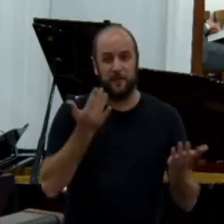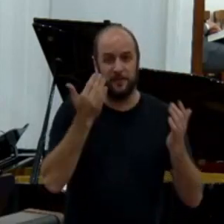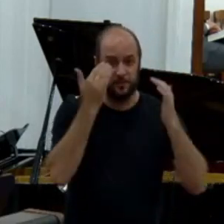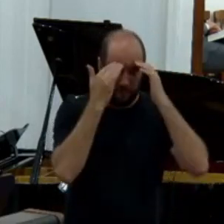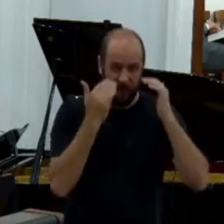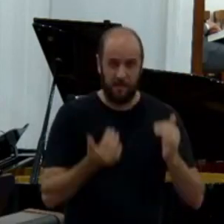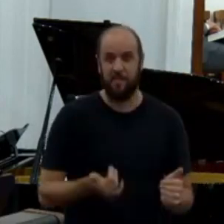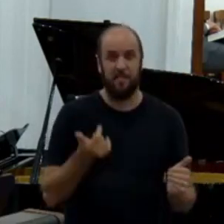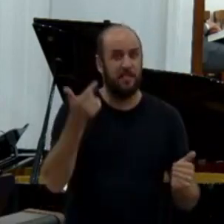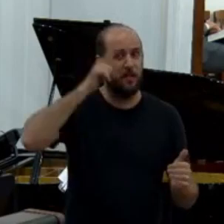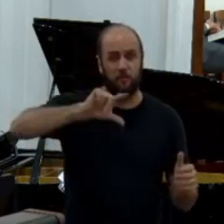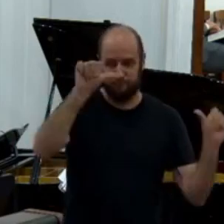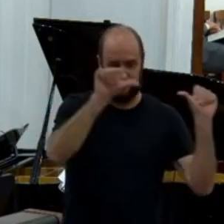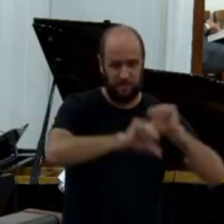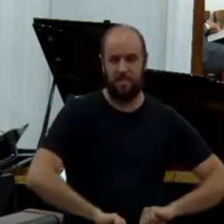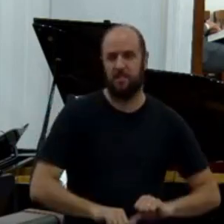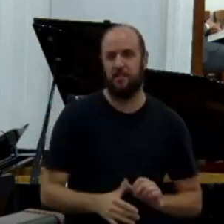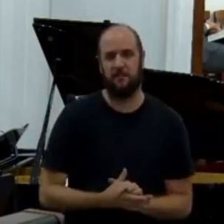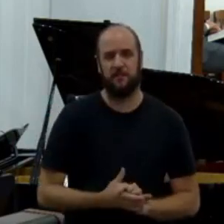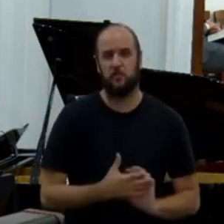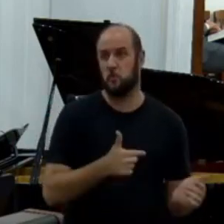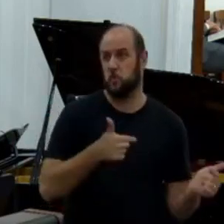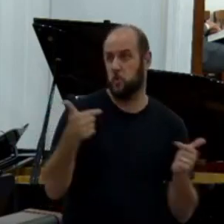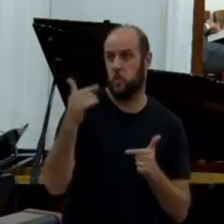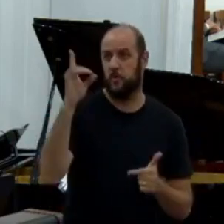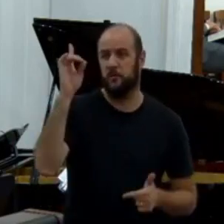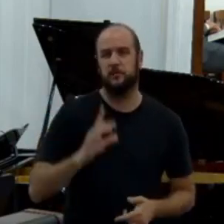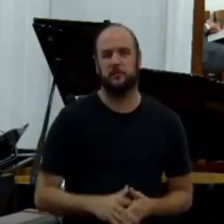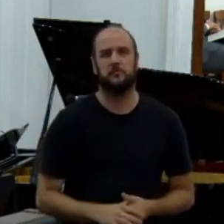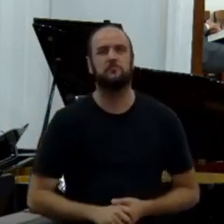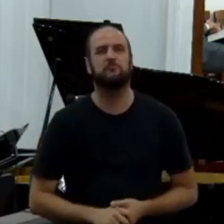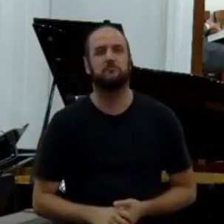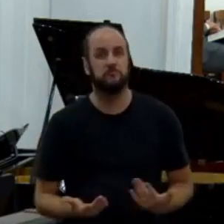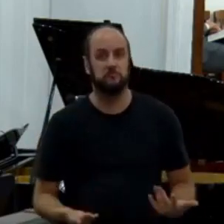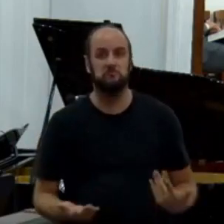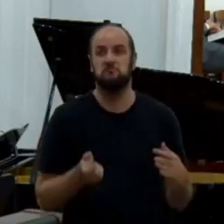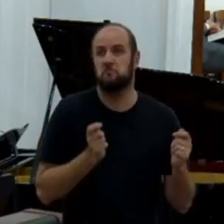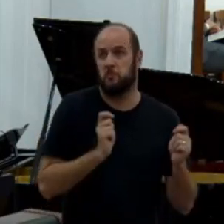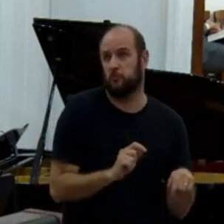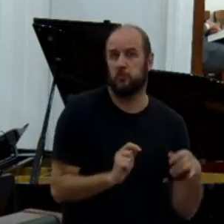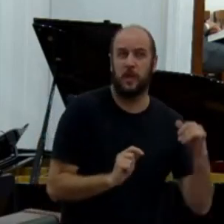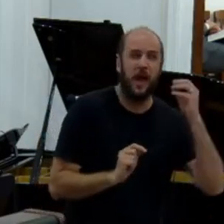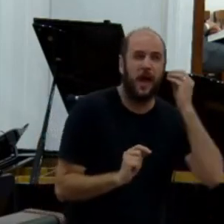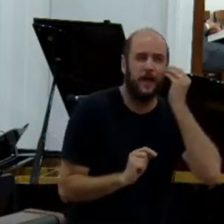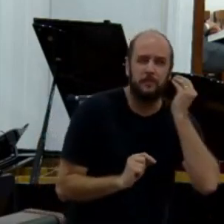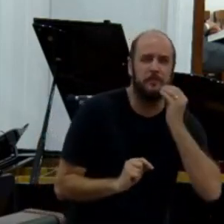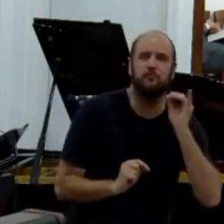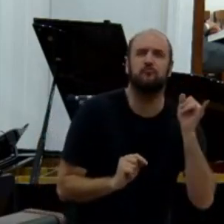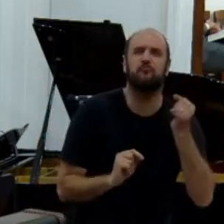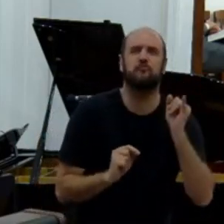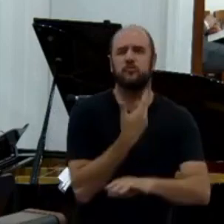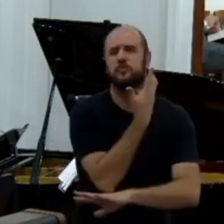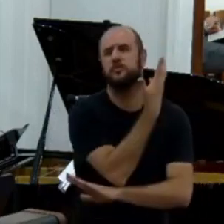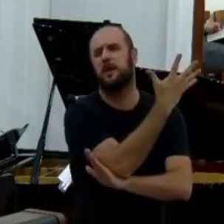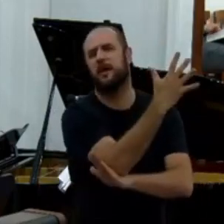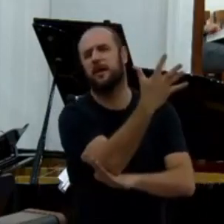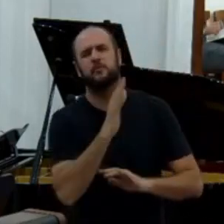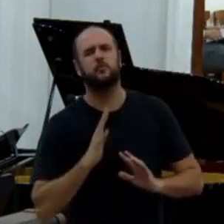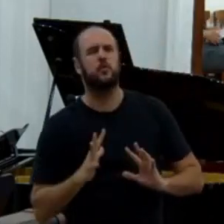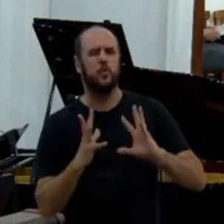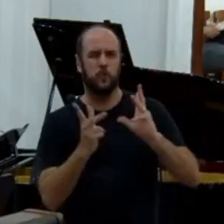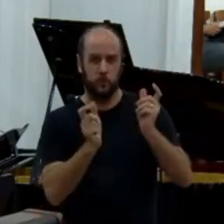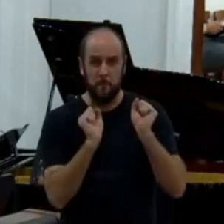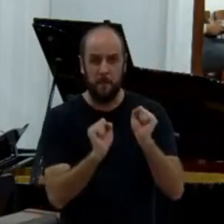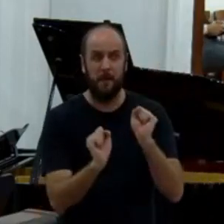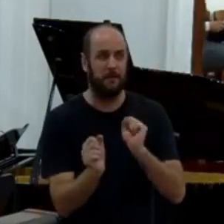obediência absoluta à palavra de Deus. Ele poderia ter desfrutado de todo o jardim, de toda a criação